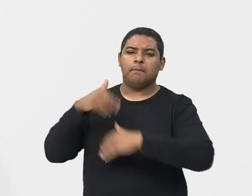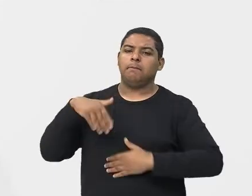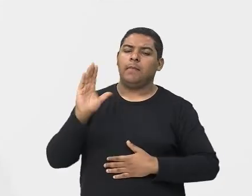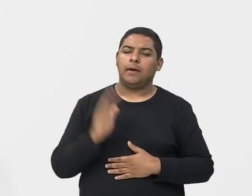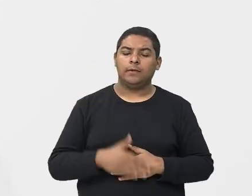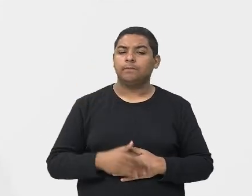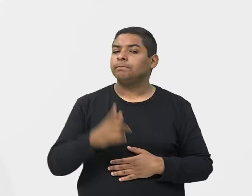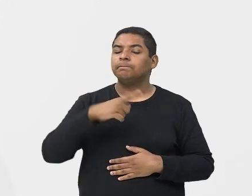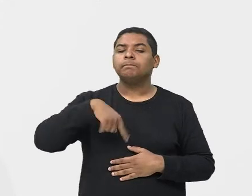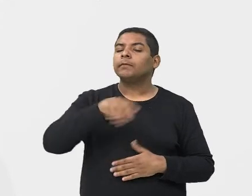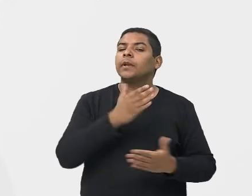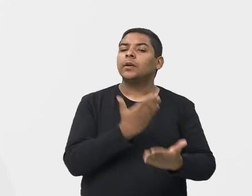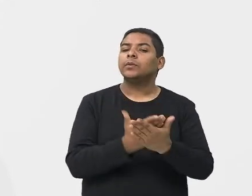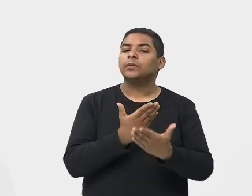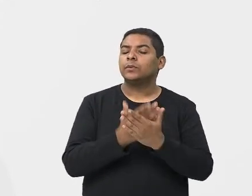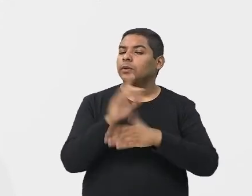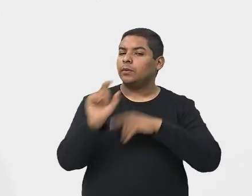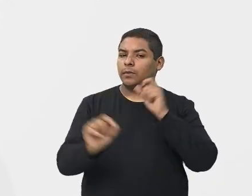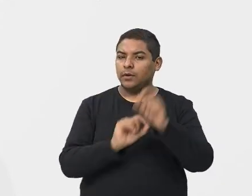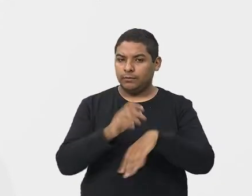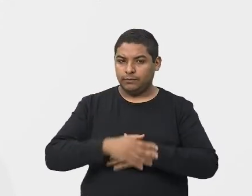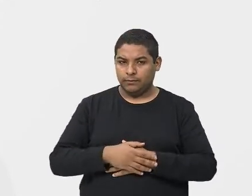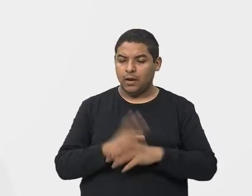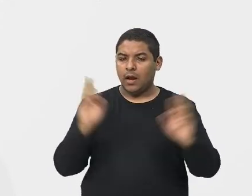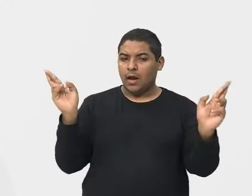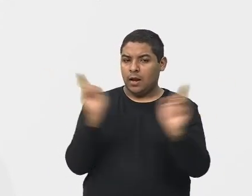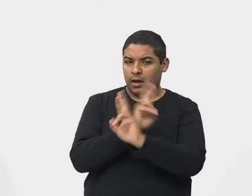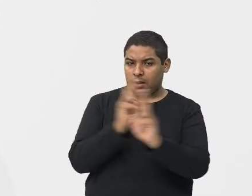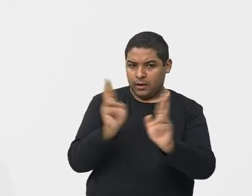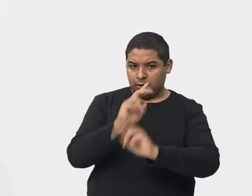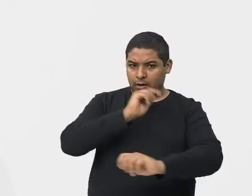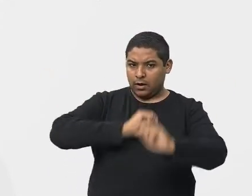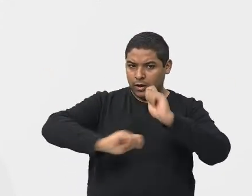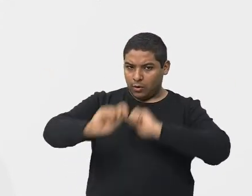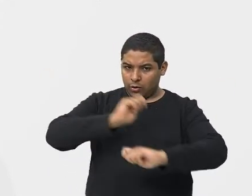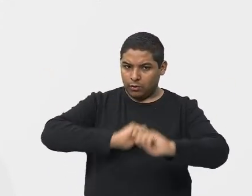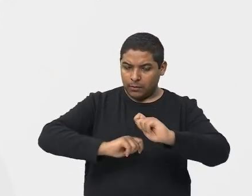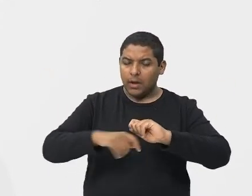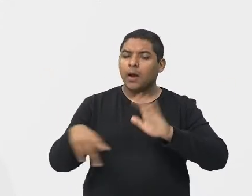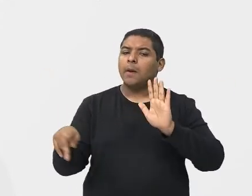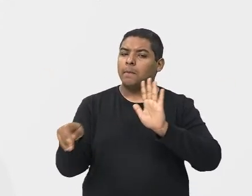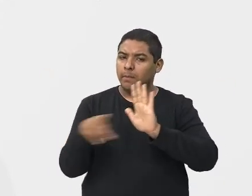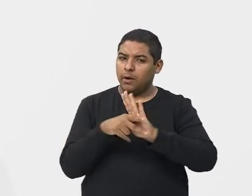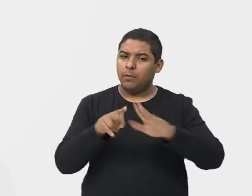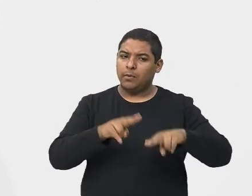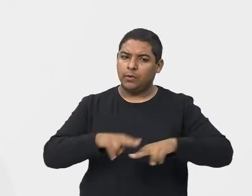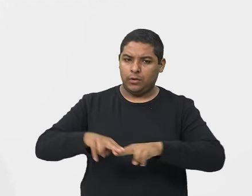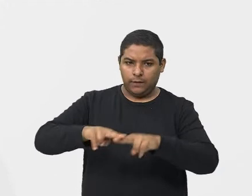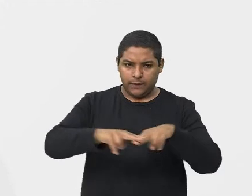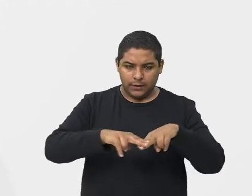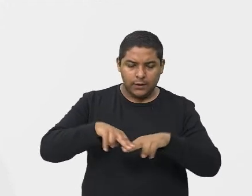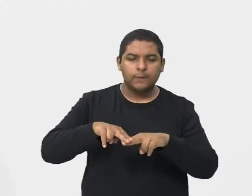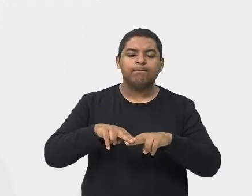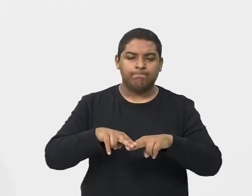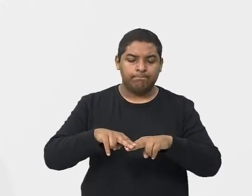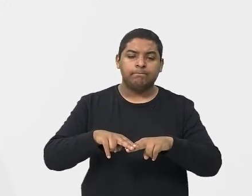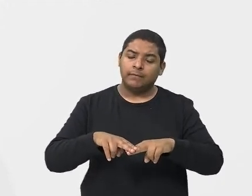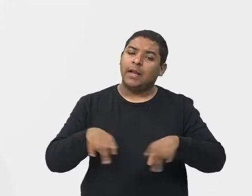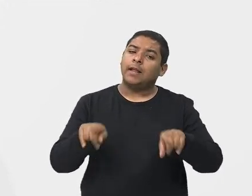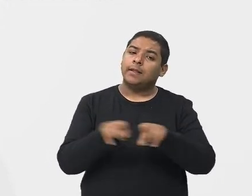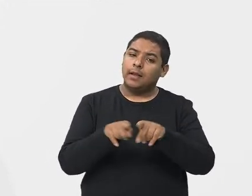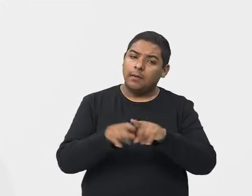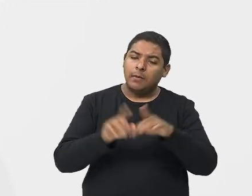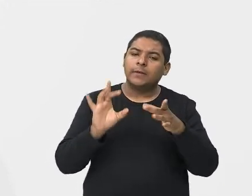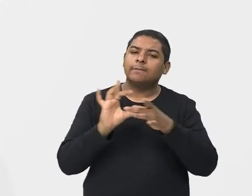então, gente, essa relação aí da economia na Nova Zelândia, que também vai estar muito ligada às atividades